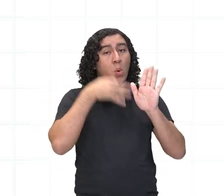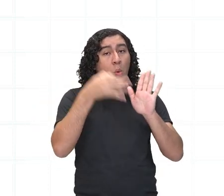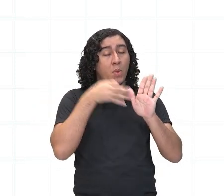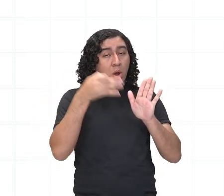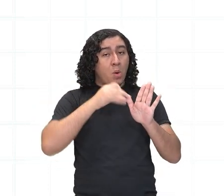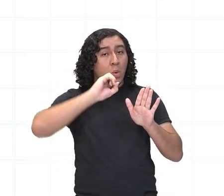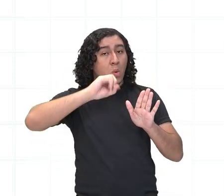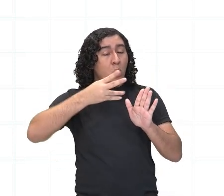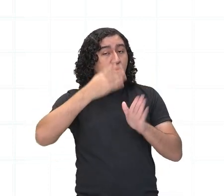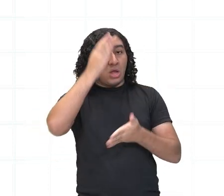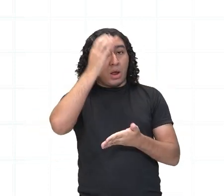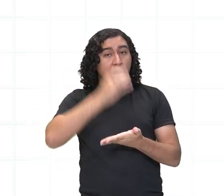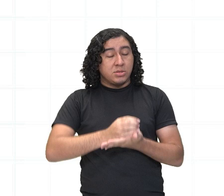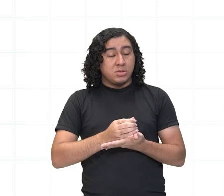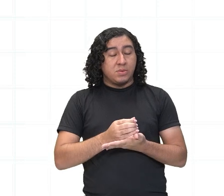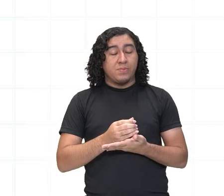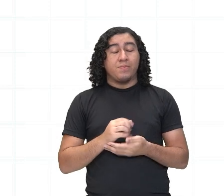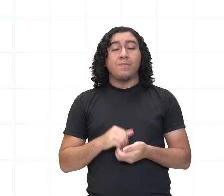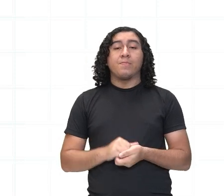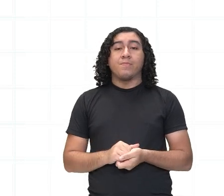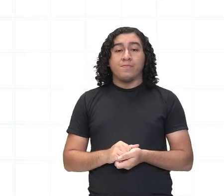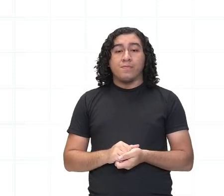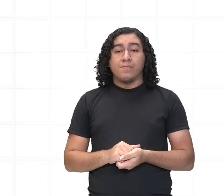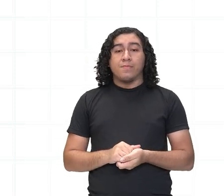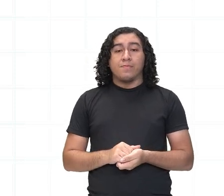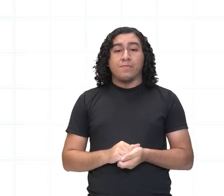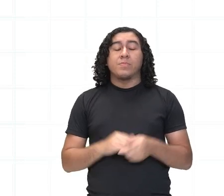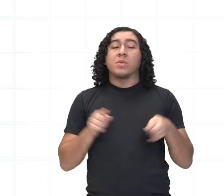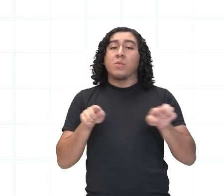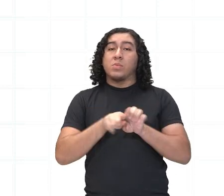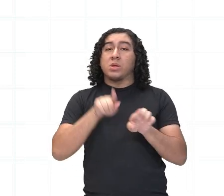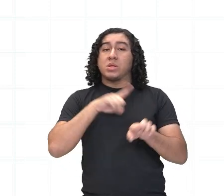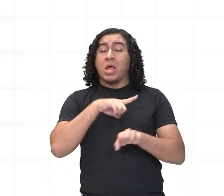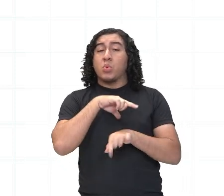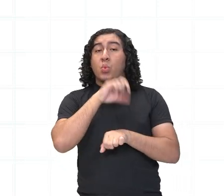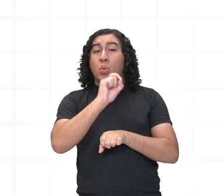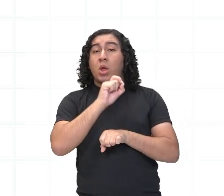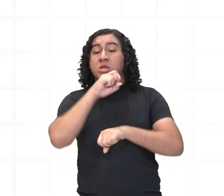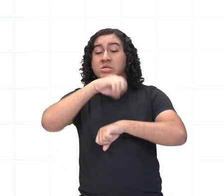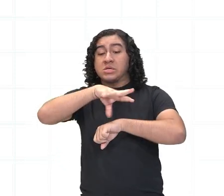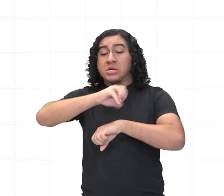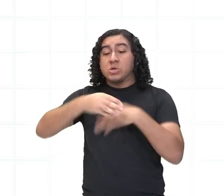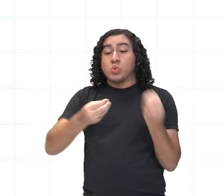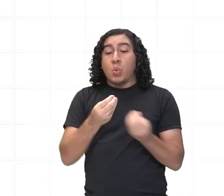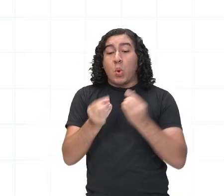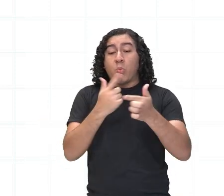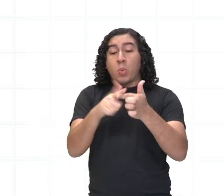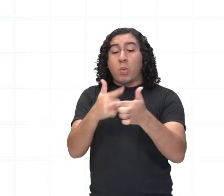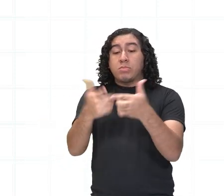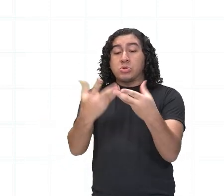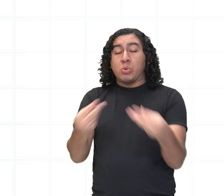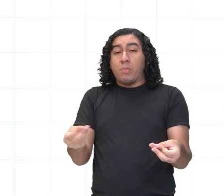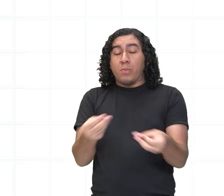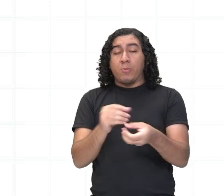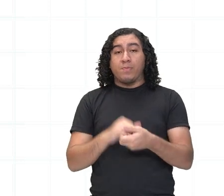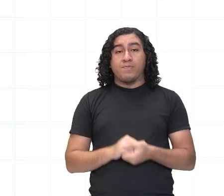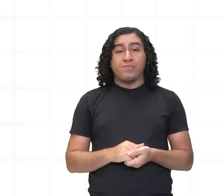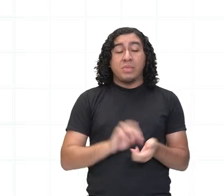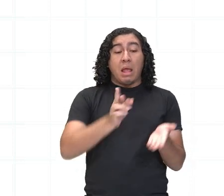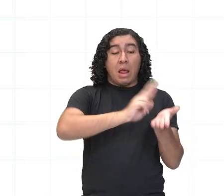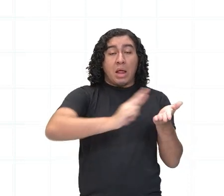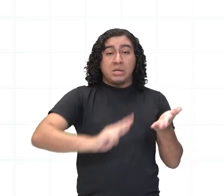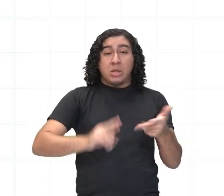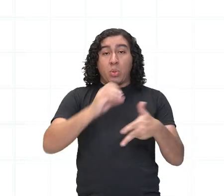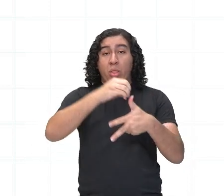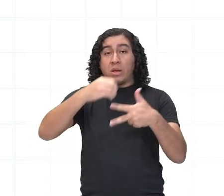tese. E faz-se também sugestões de intervenção. Inclusive, na redação do Enem,